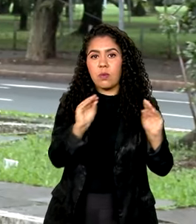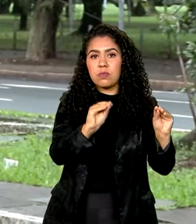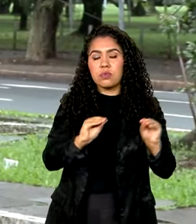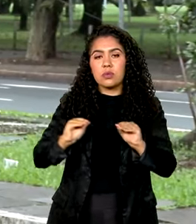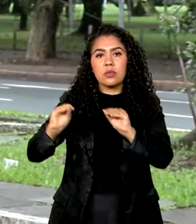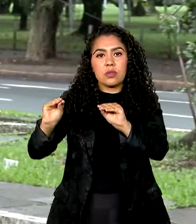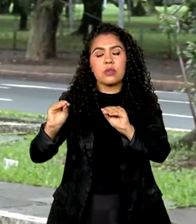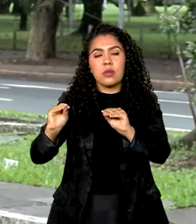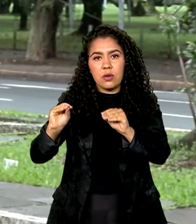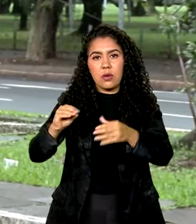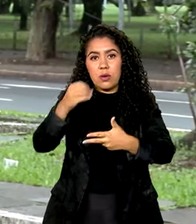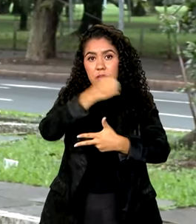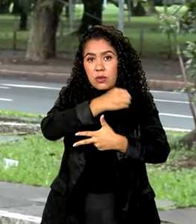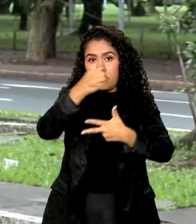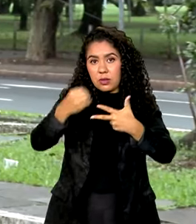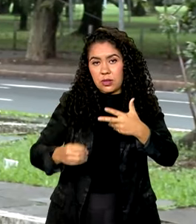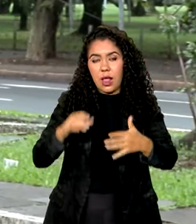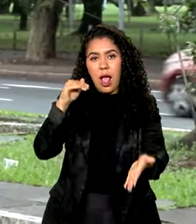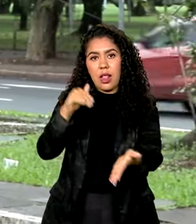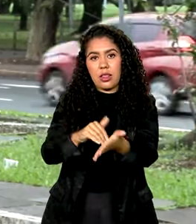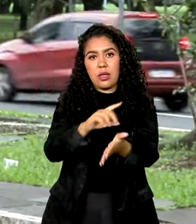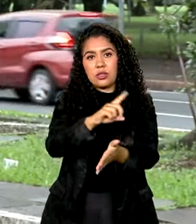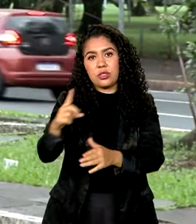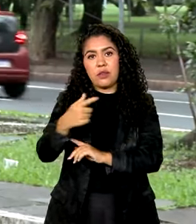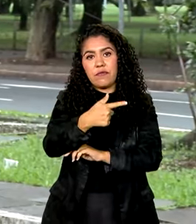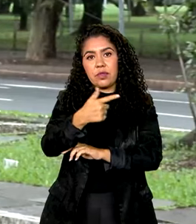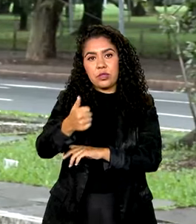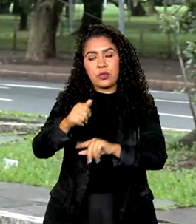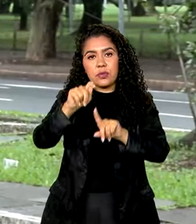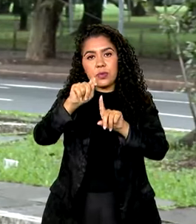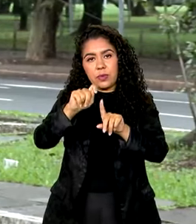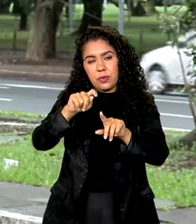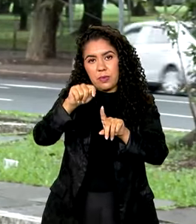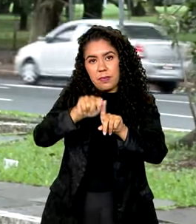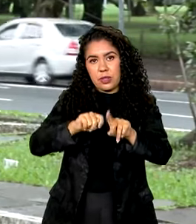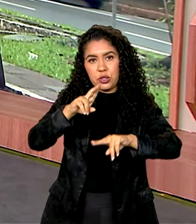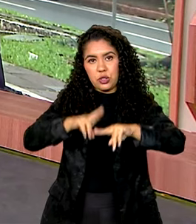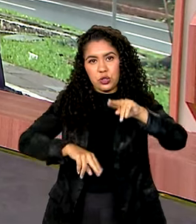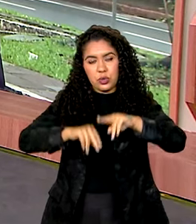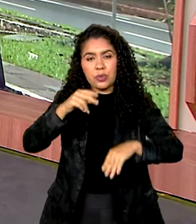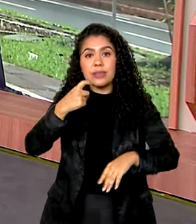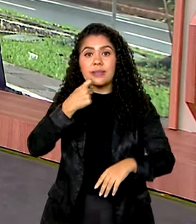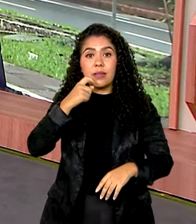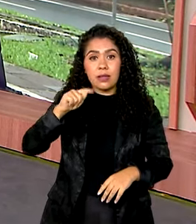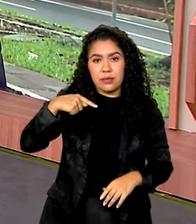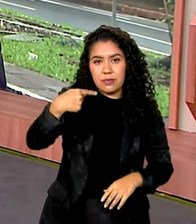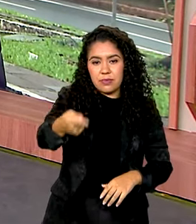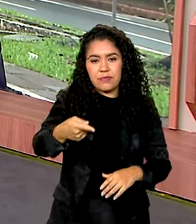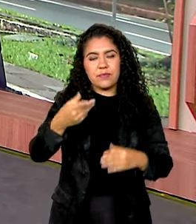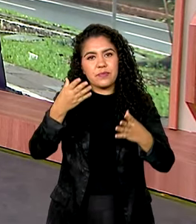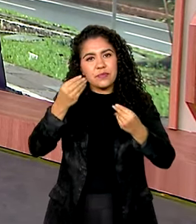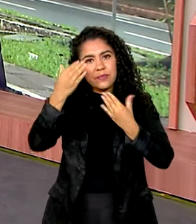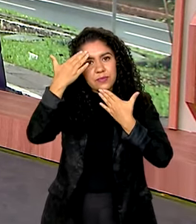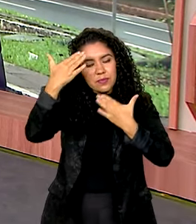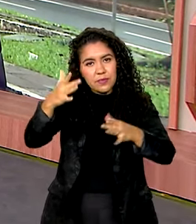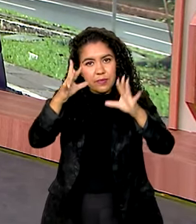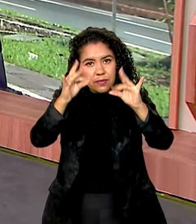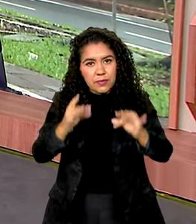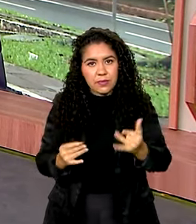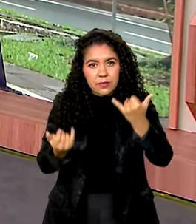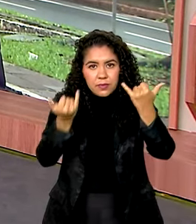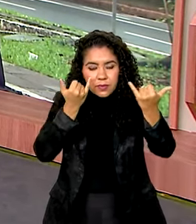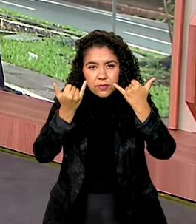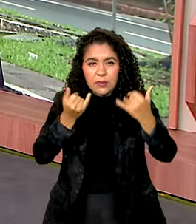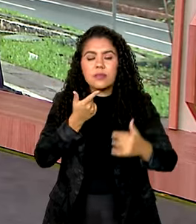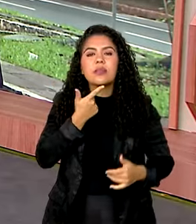vai até o dia 21, que é a próxima sexta-feira. Ok, Graciele, muito obrigada pelas informações. Bom trabalho para você